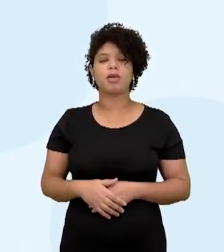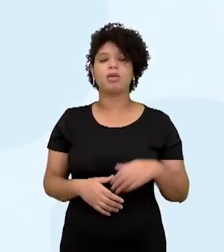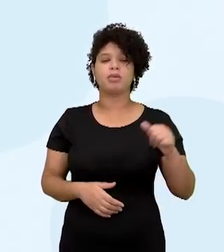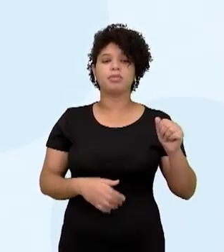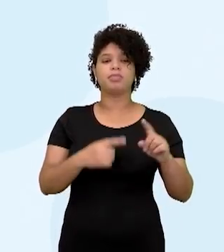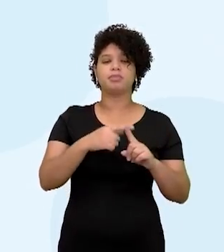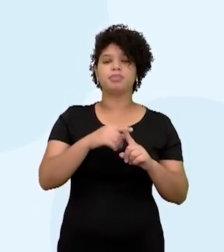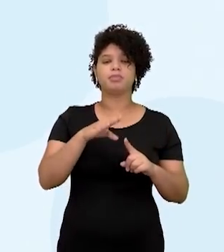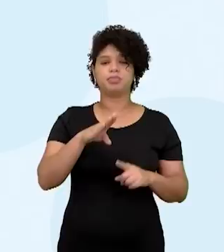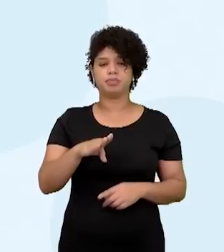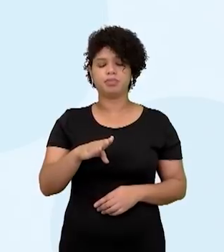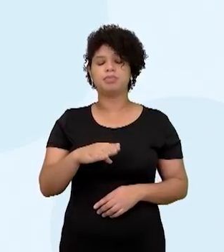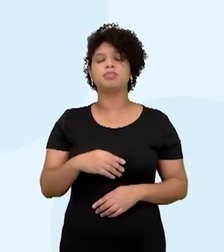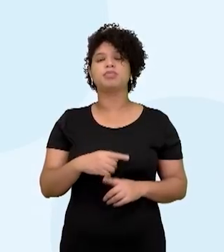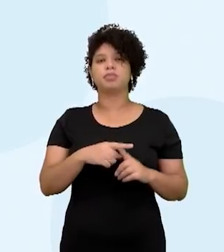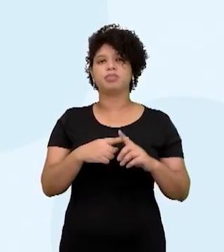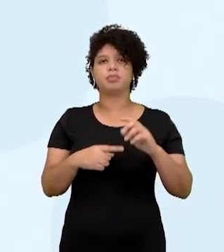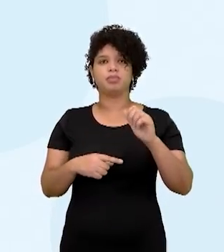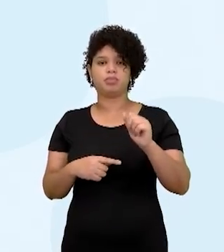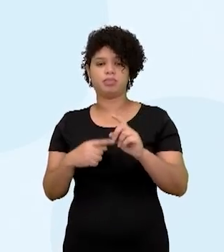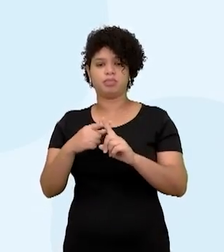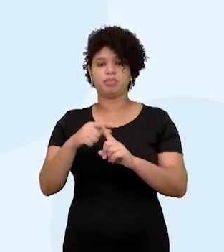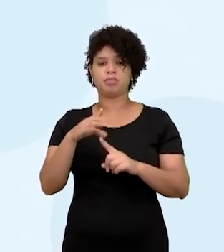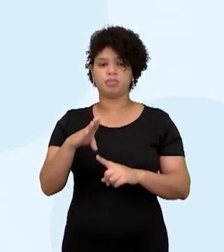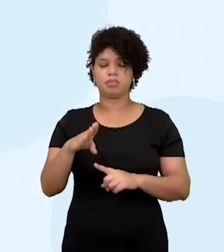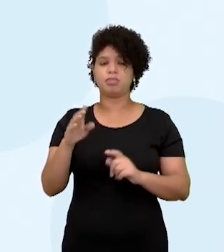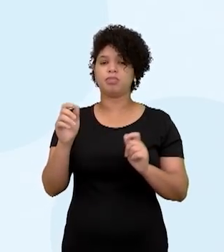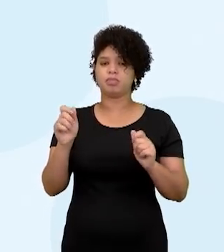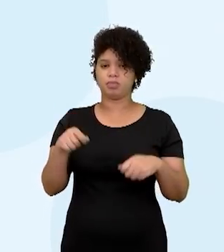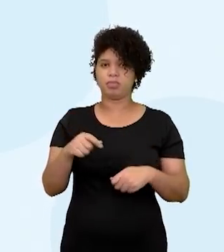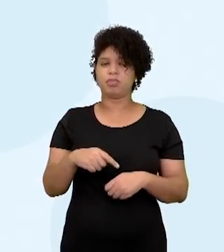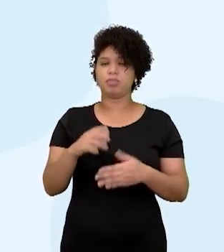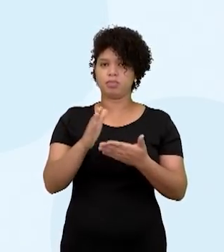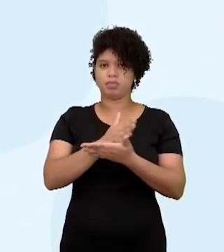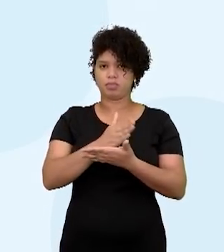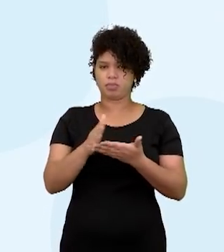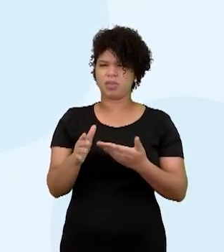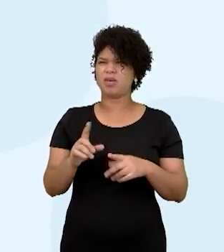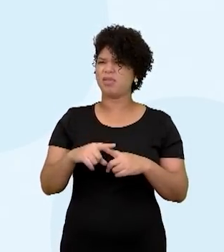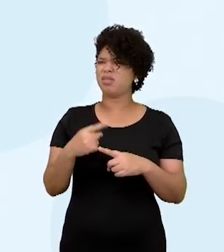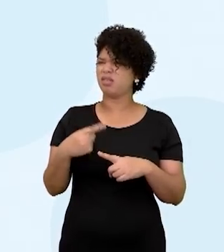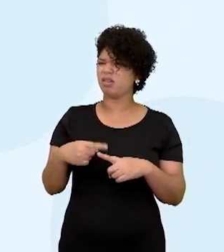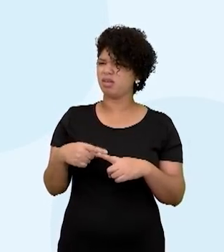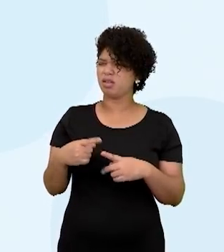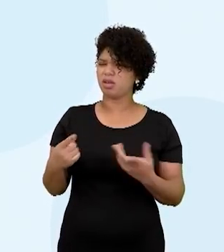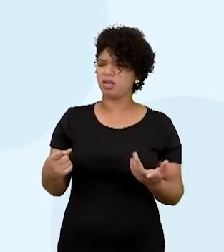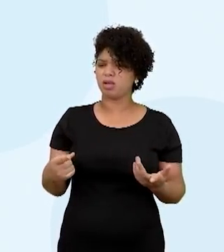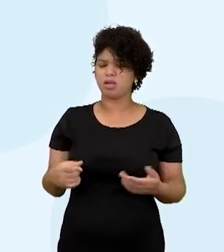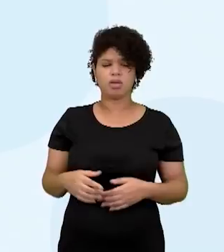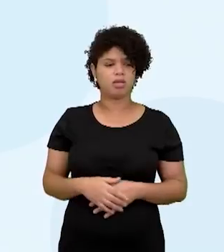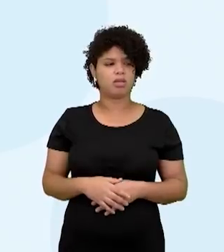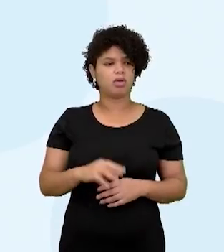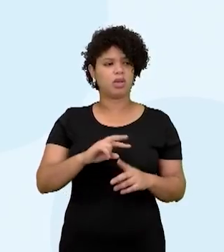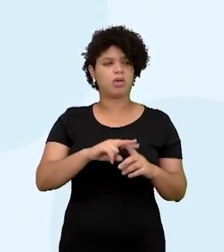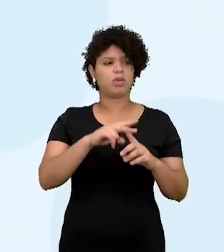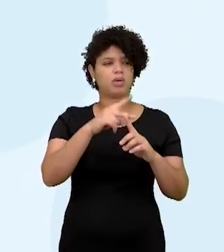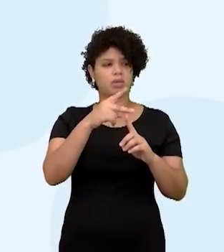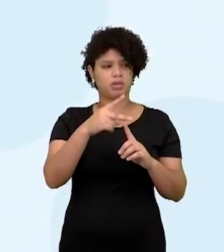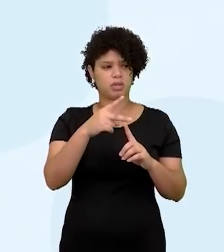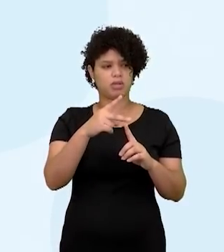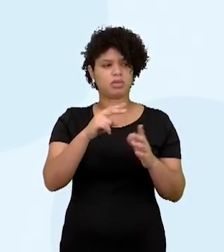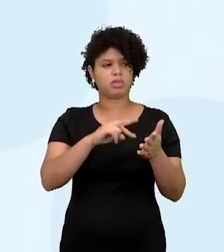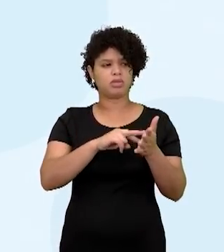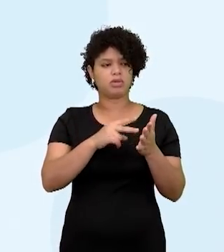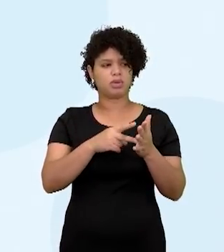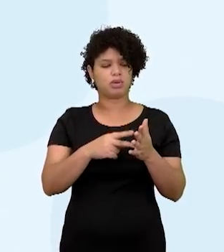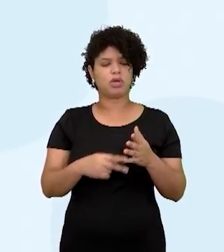B que multiplica A mais B e executar a distributiva. Aí você fala, por que é isso, professora? Porque quadrado significa